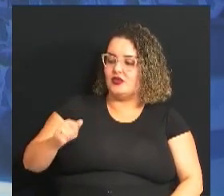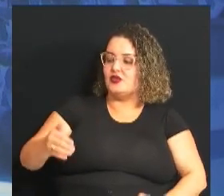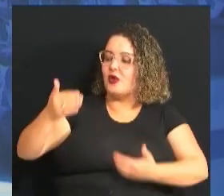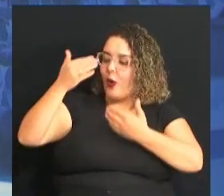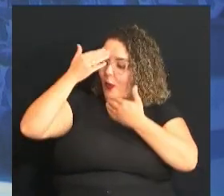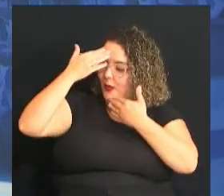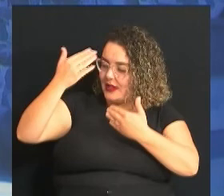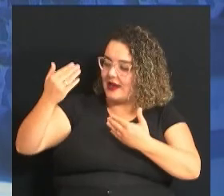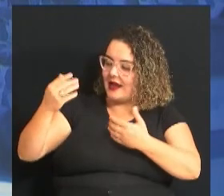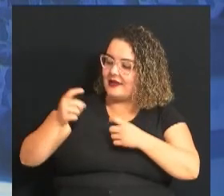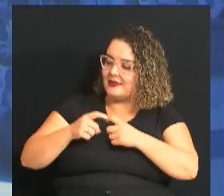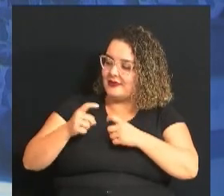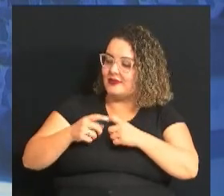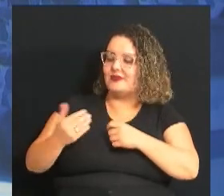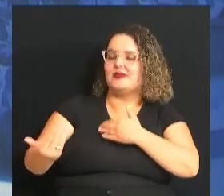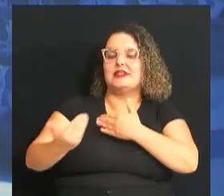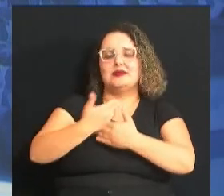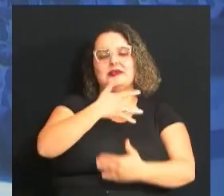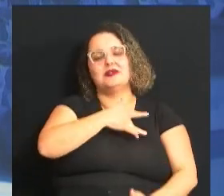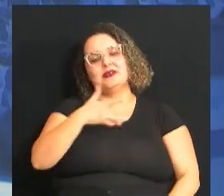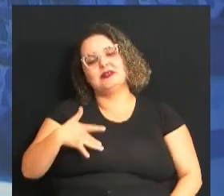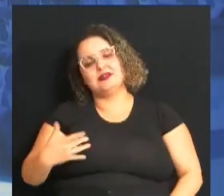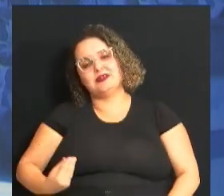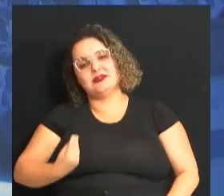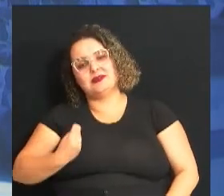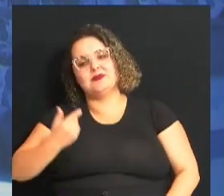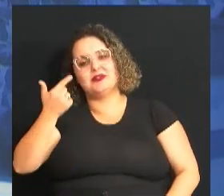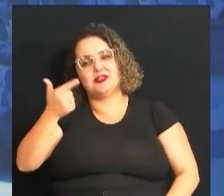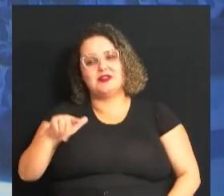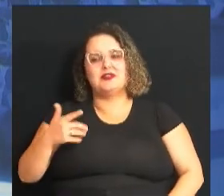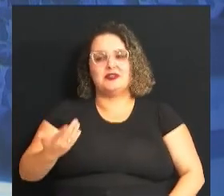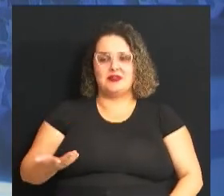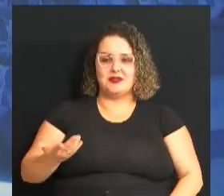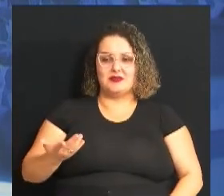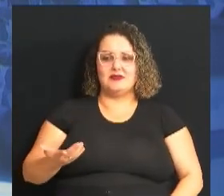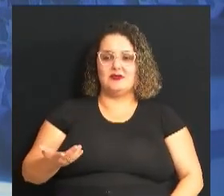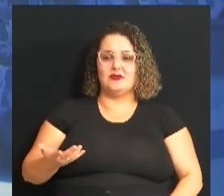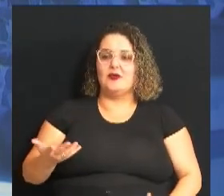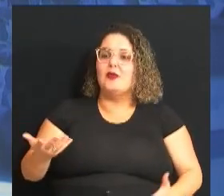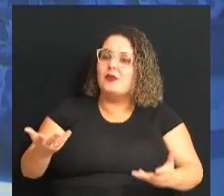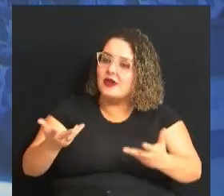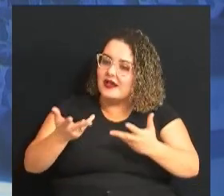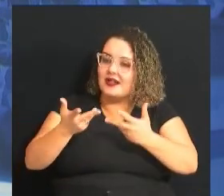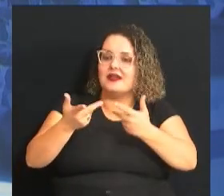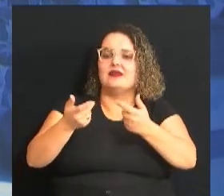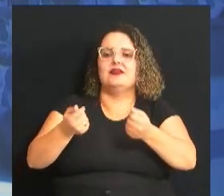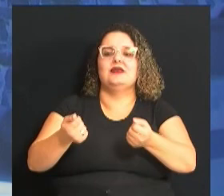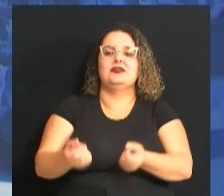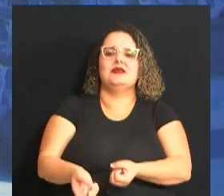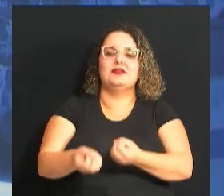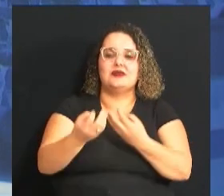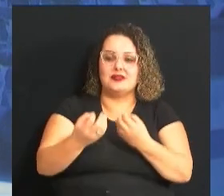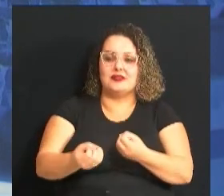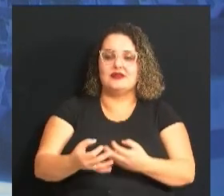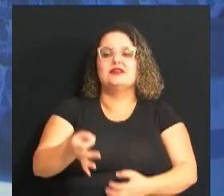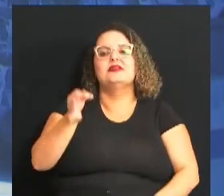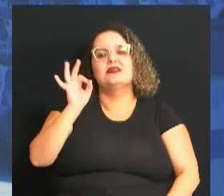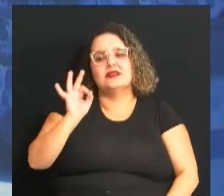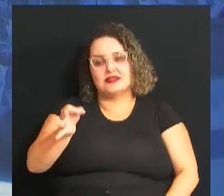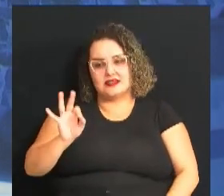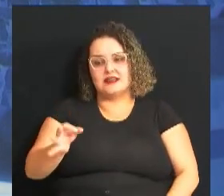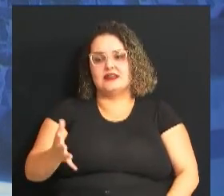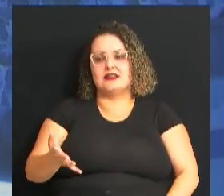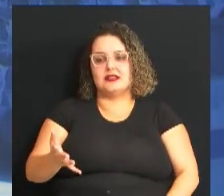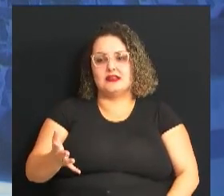por participar aqui do Saúde à Vida mais uma vez. Foi uma participação muito rica de informação, tenha certeza disso e